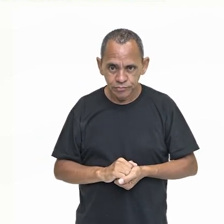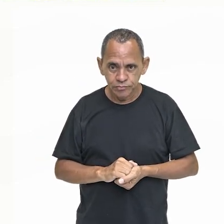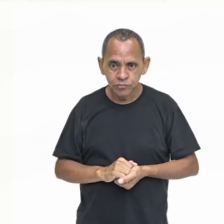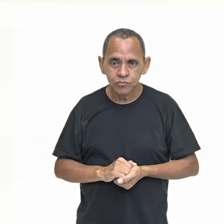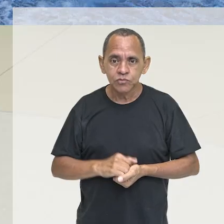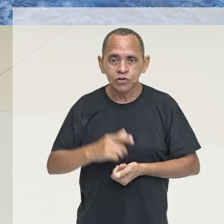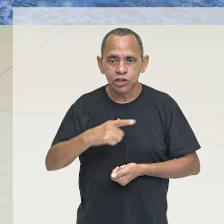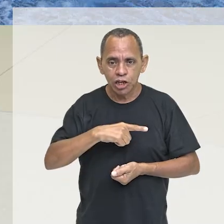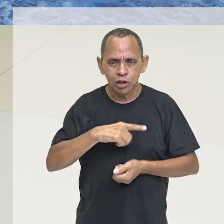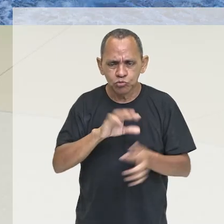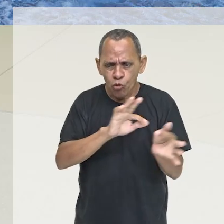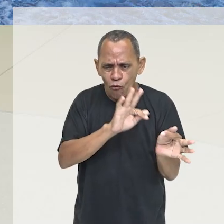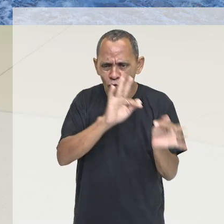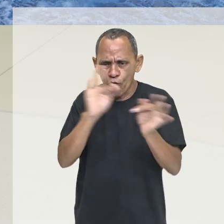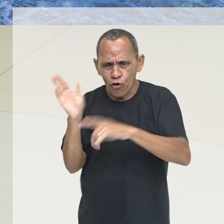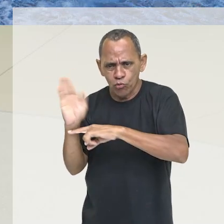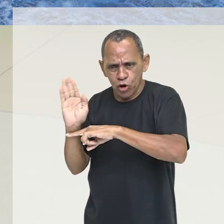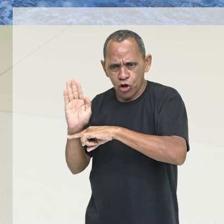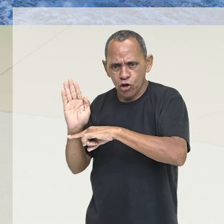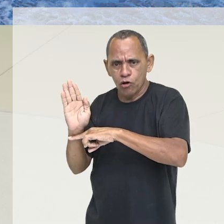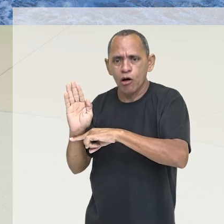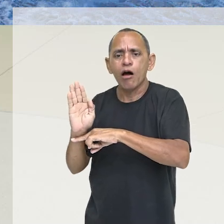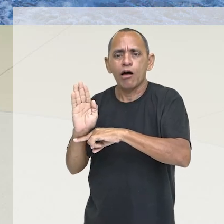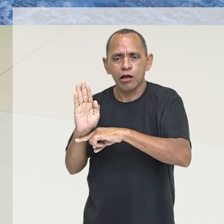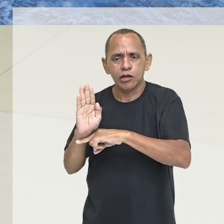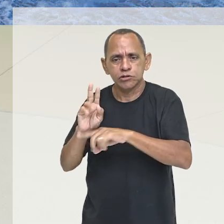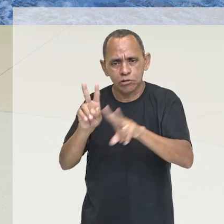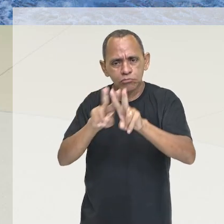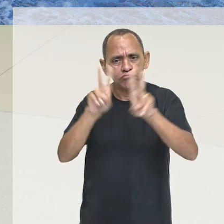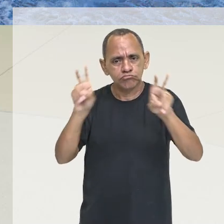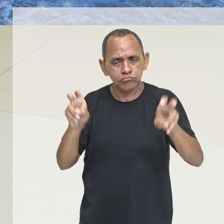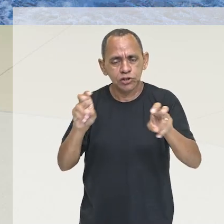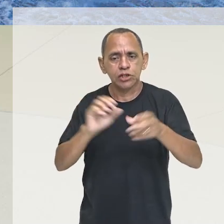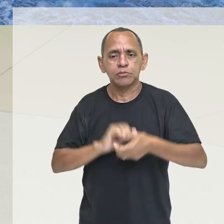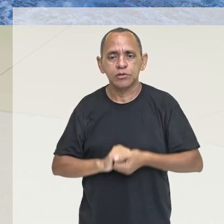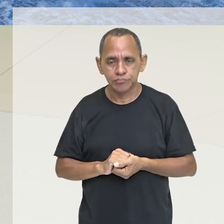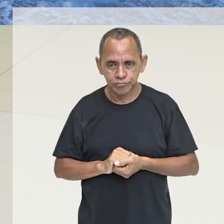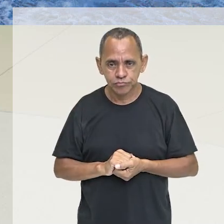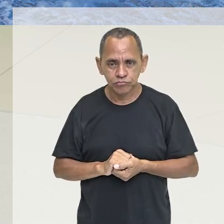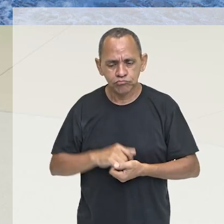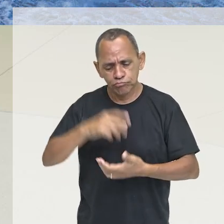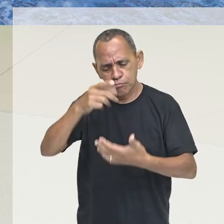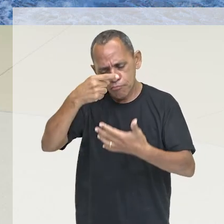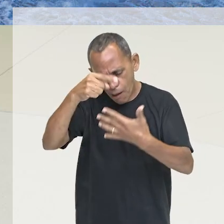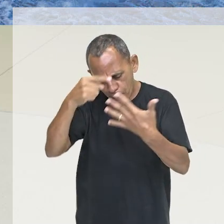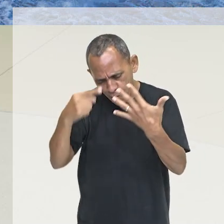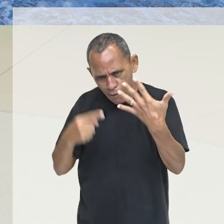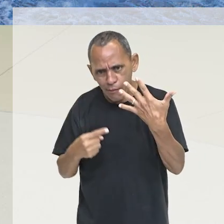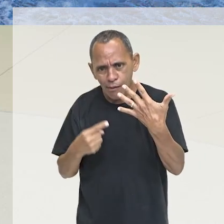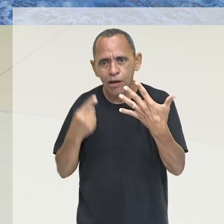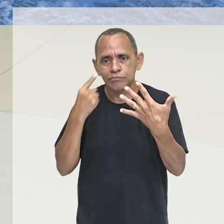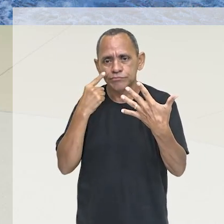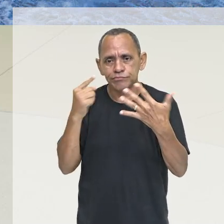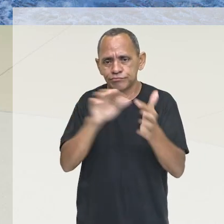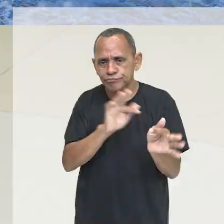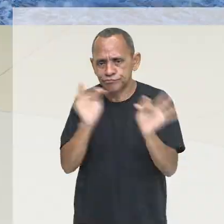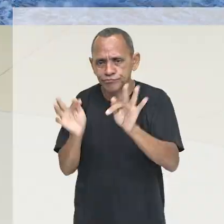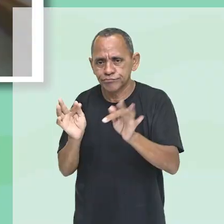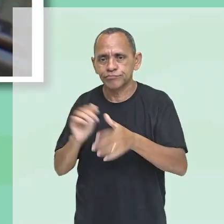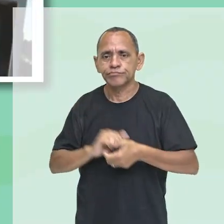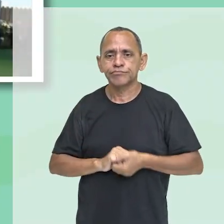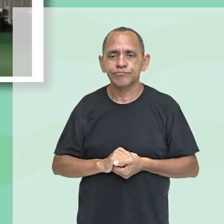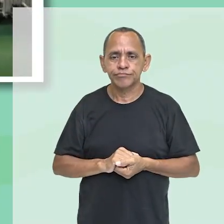um vídeo, uma animação sobre essa energia alternativa. Postos, vamos lá prestar atenção.